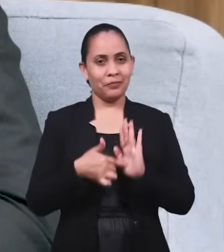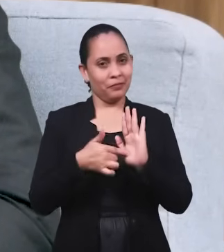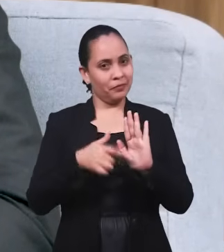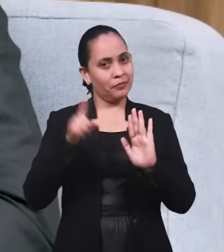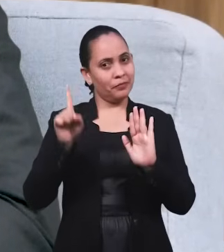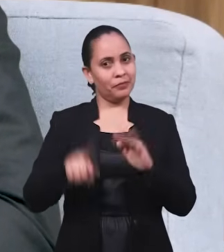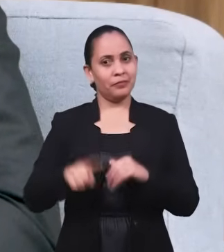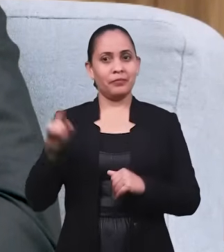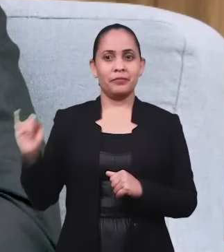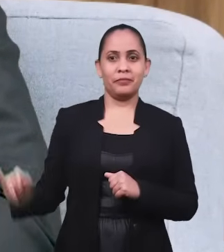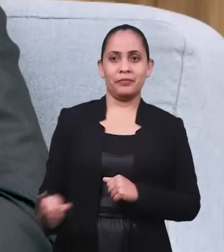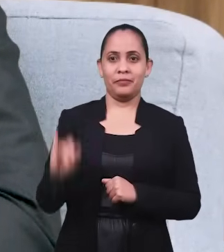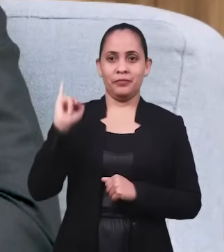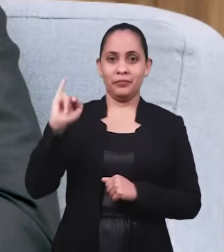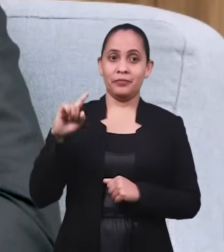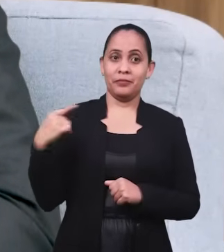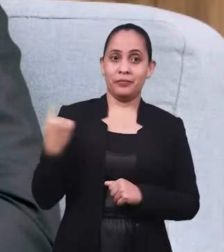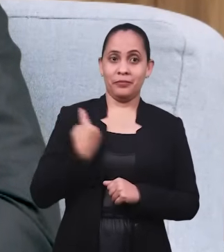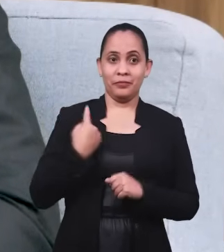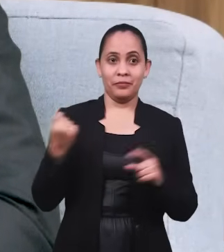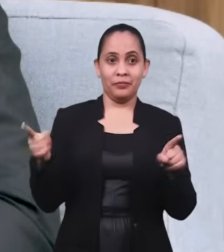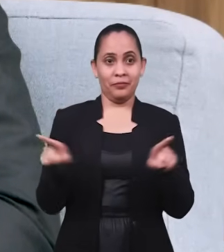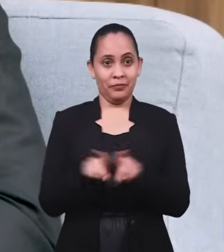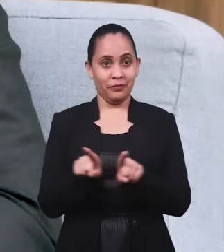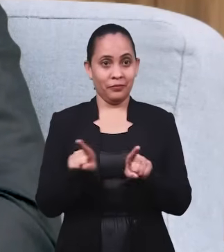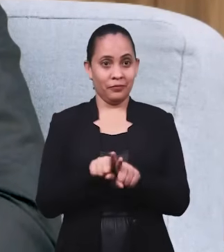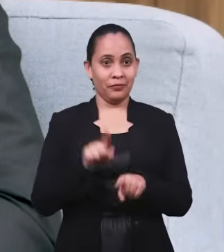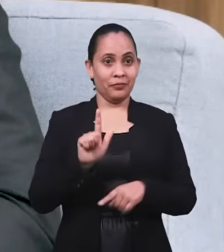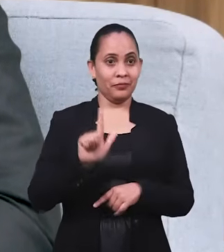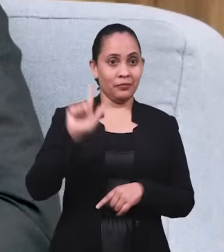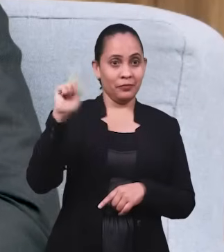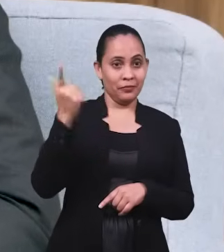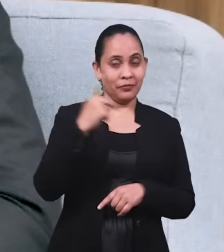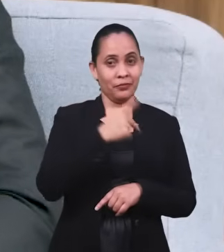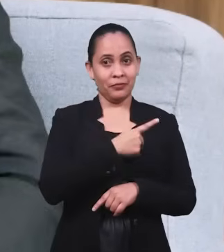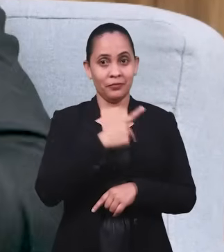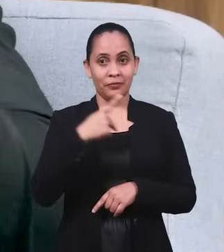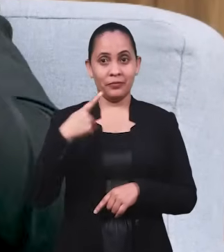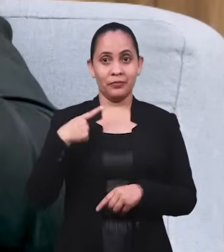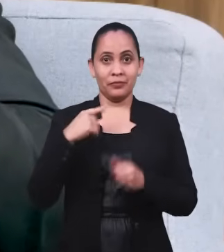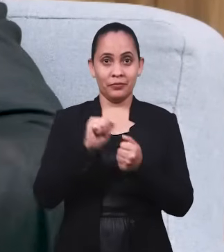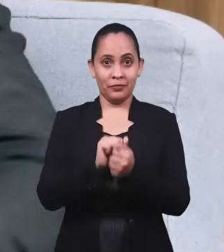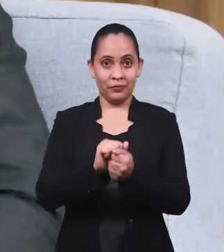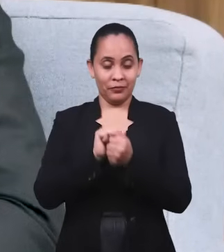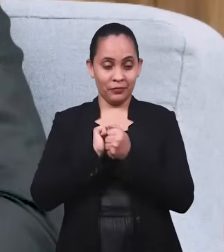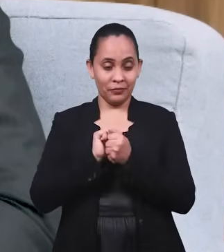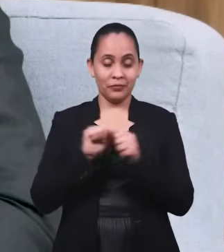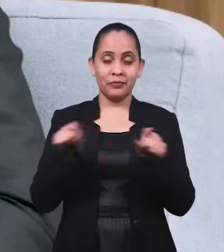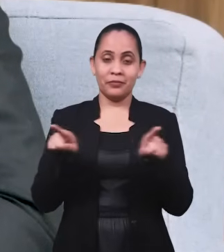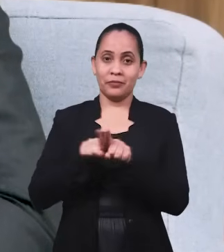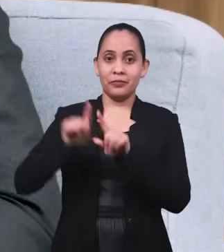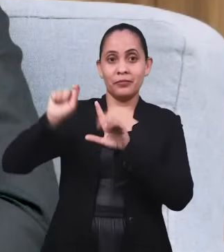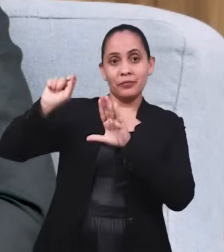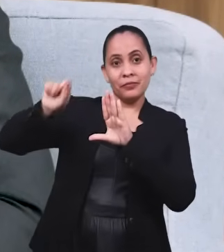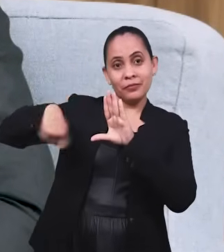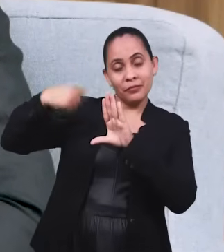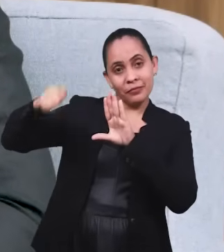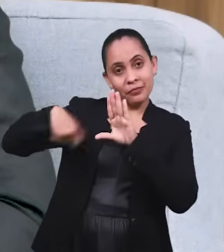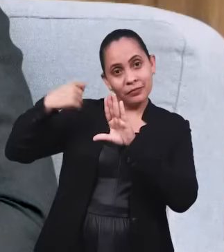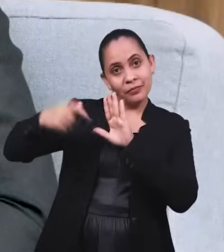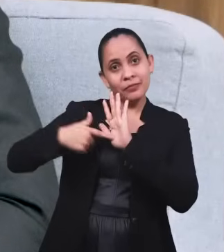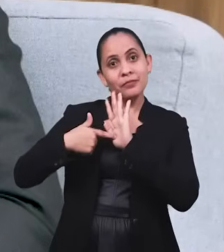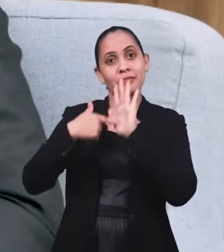muito importante. E nós temos também aqui a participação de outro pastor que nos enviou um vídeo para falar um